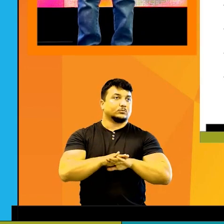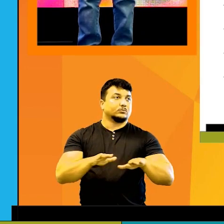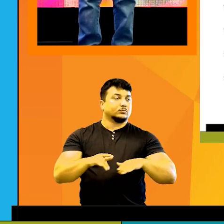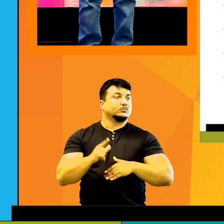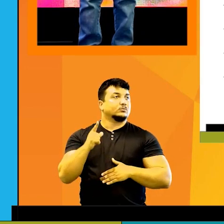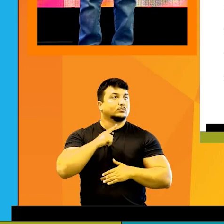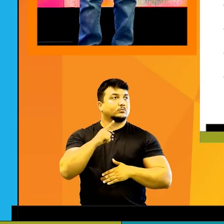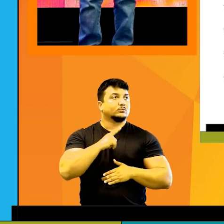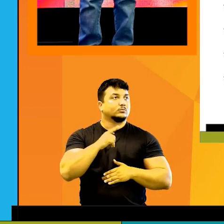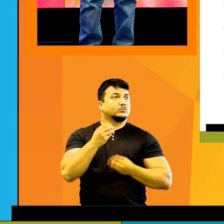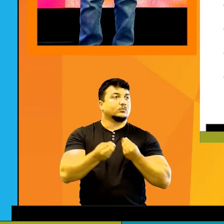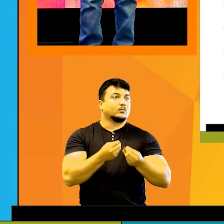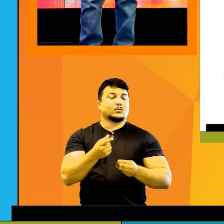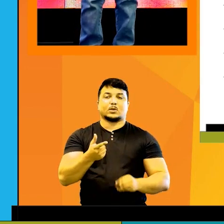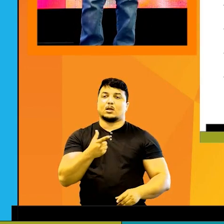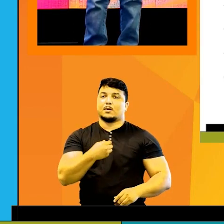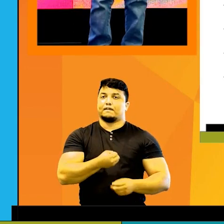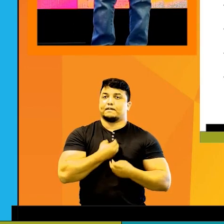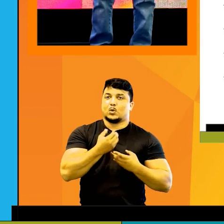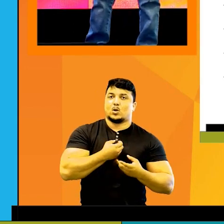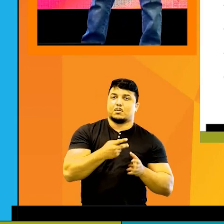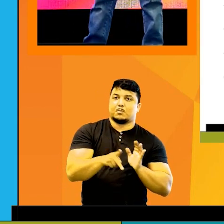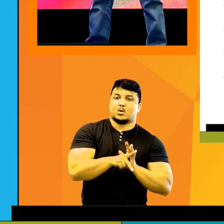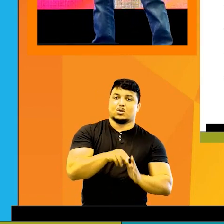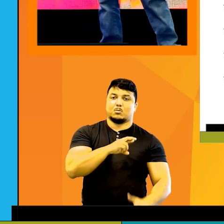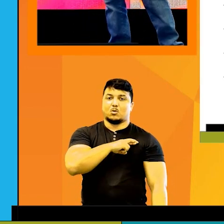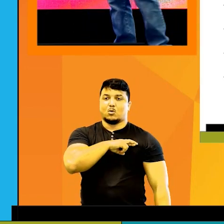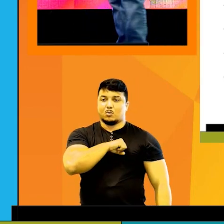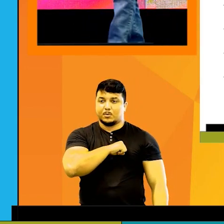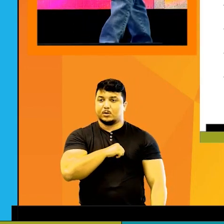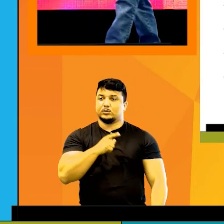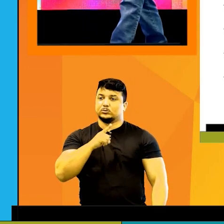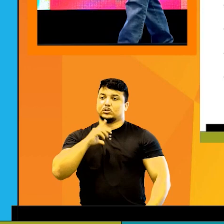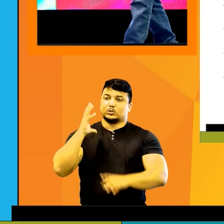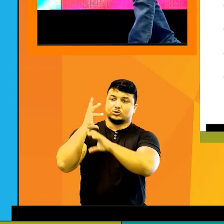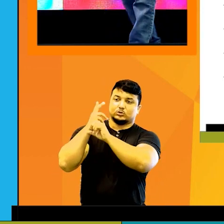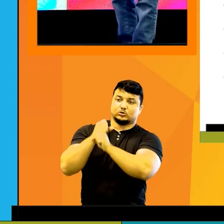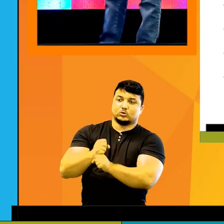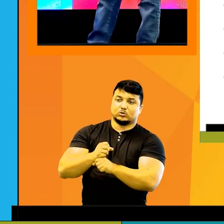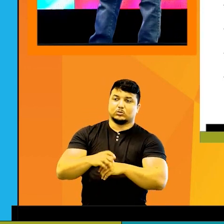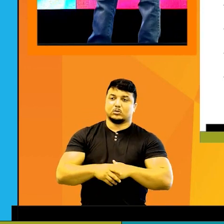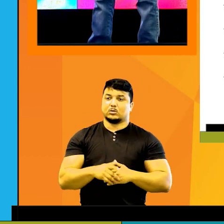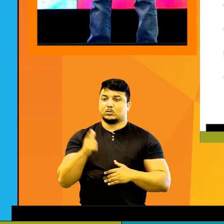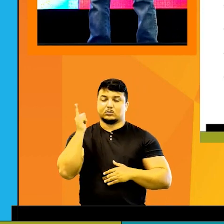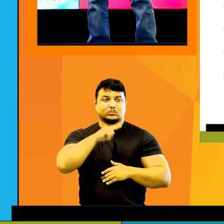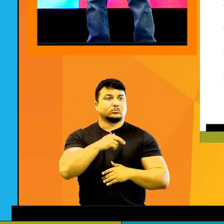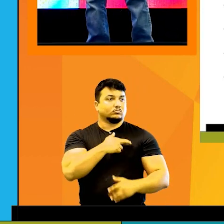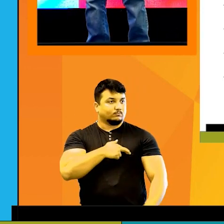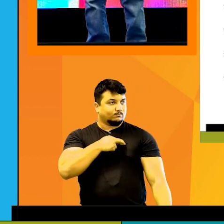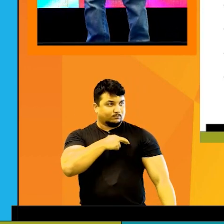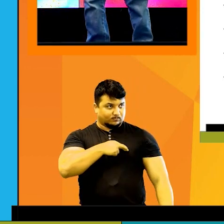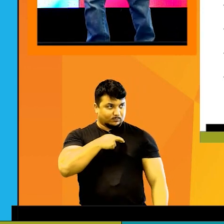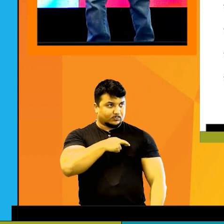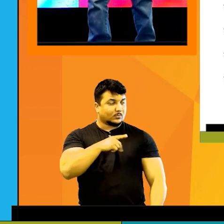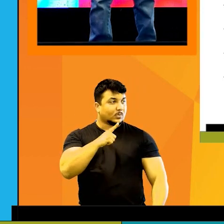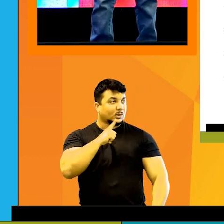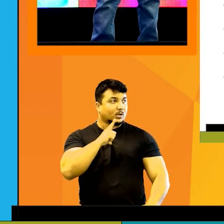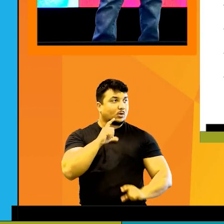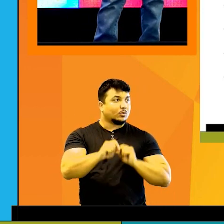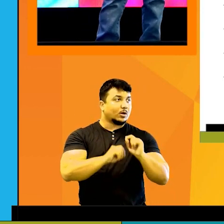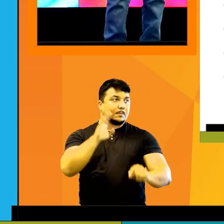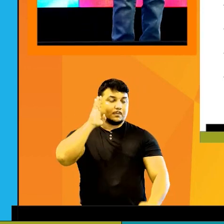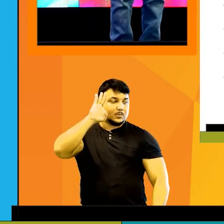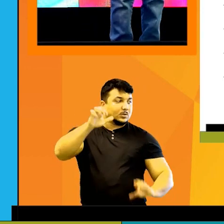de escrever poemas românticos, de escrever histórias romanescas românticas, vejam as